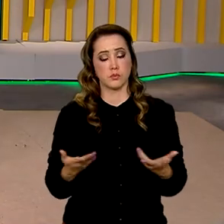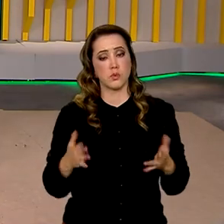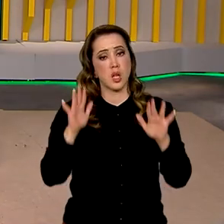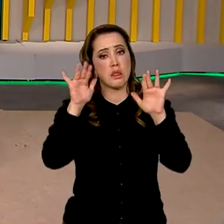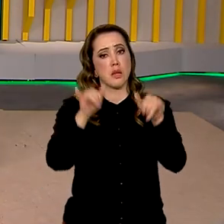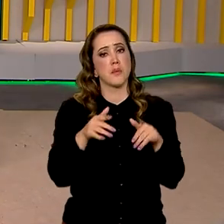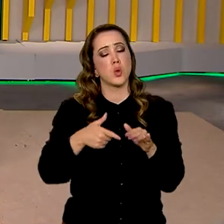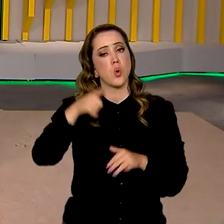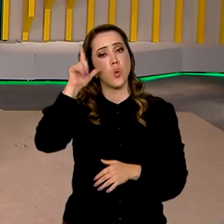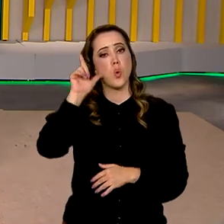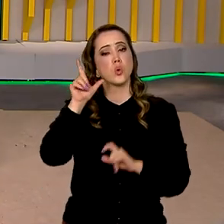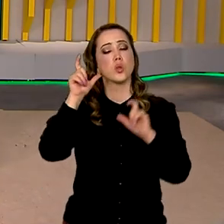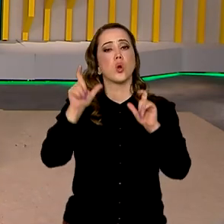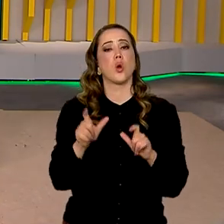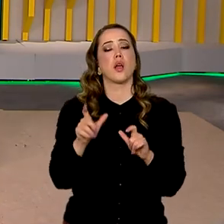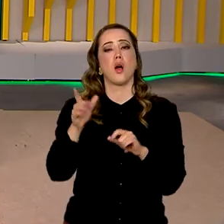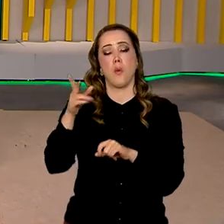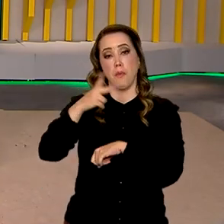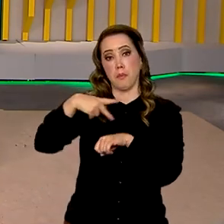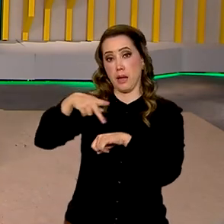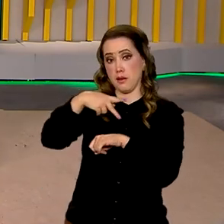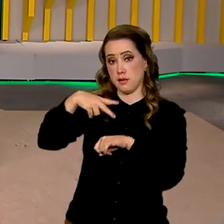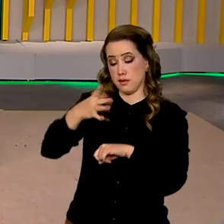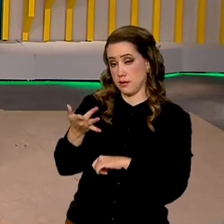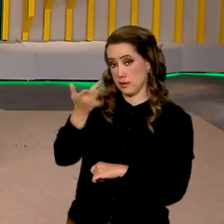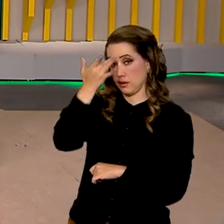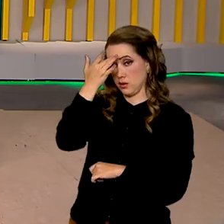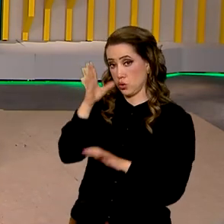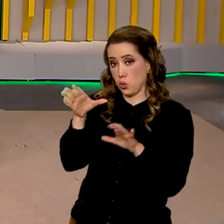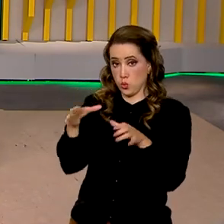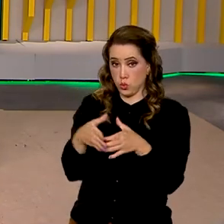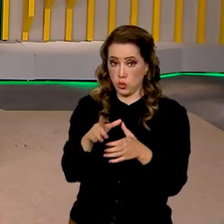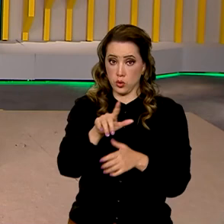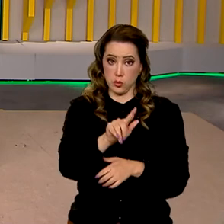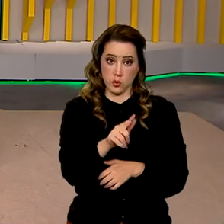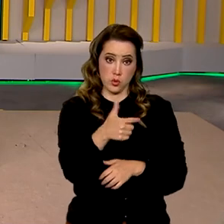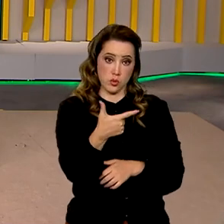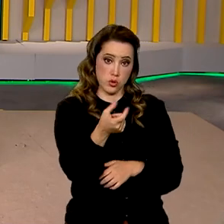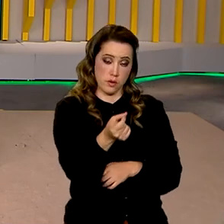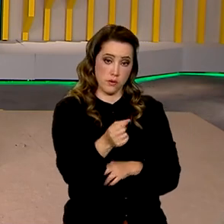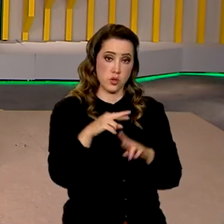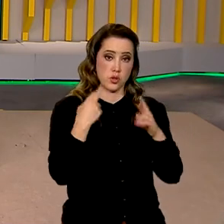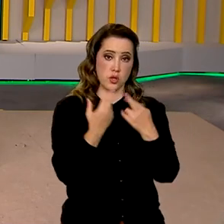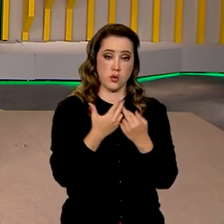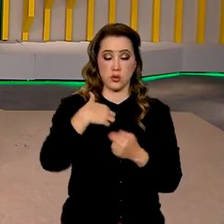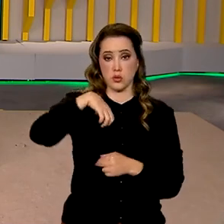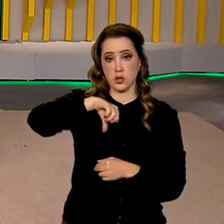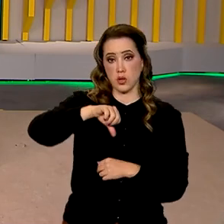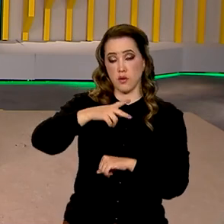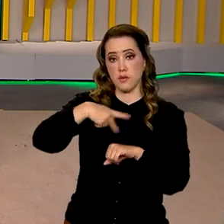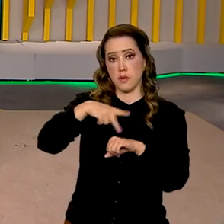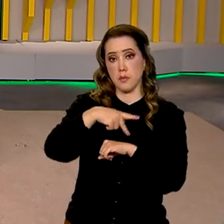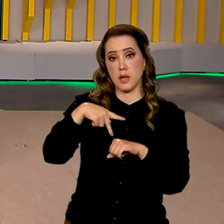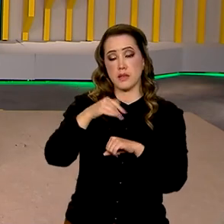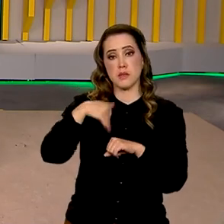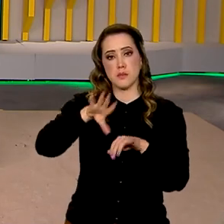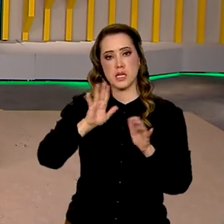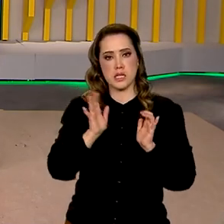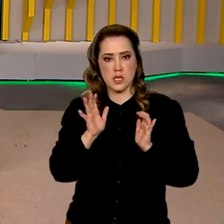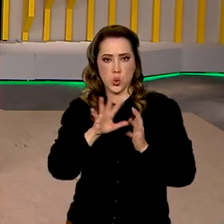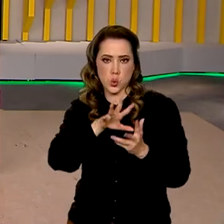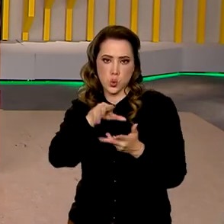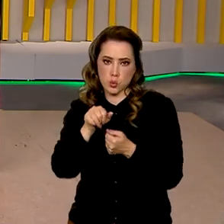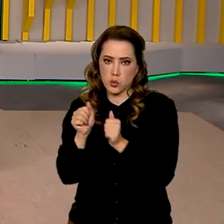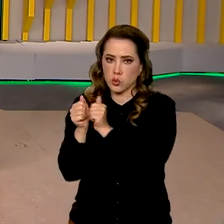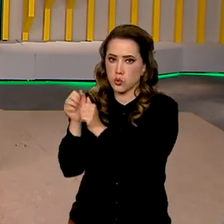E terminou ontem na Índia a cúpula do G20, grupo que reúne os 19 países mais ricos do mundo e a União Europeia.